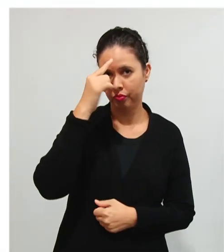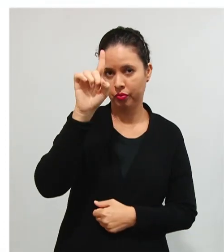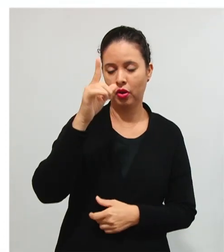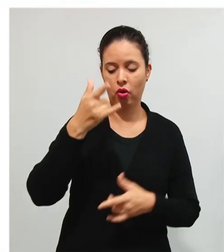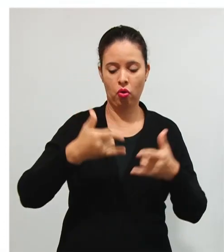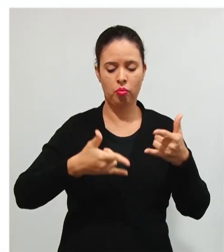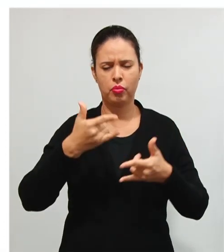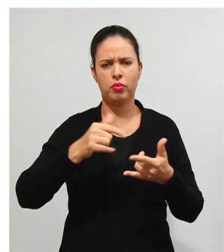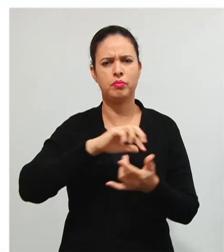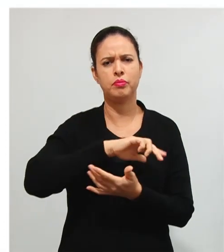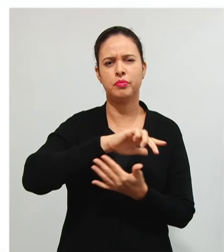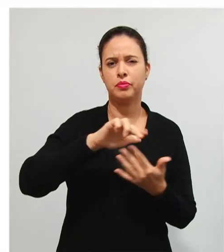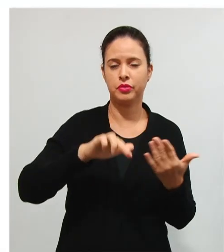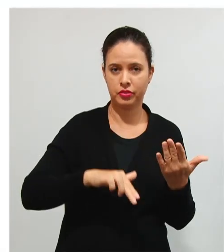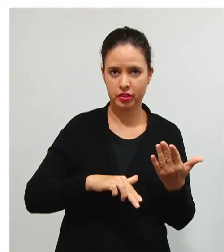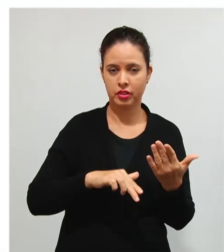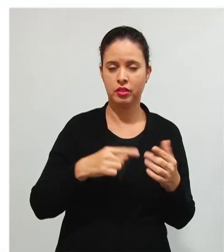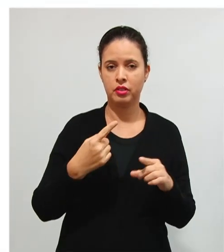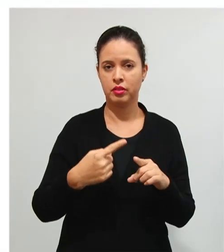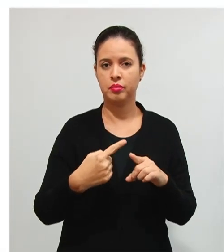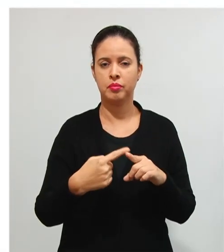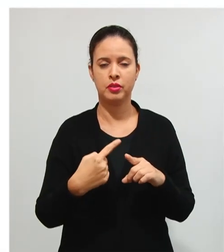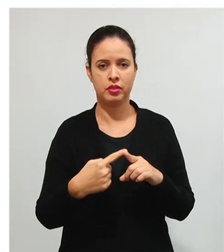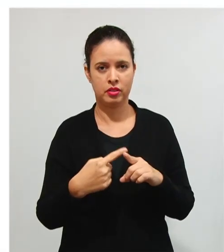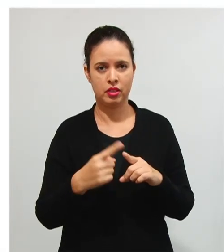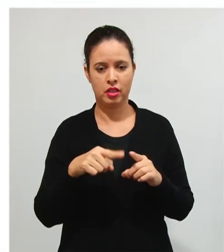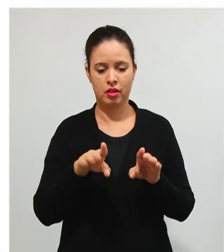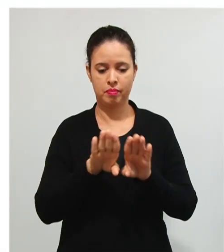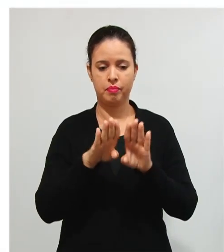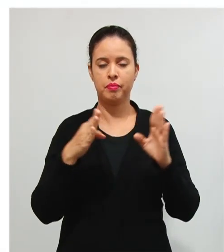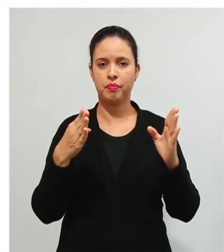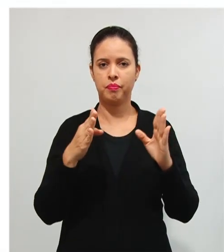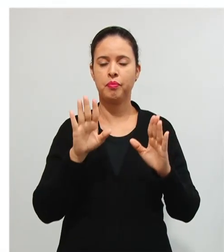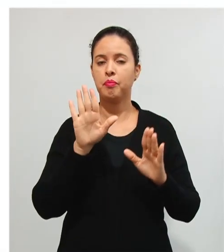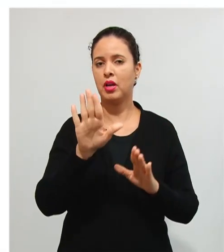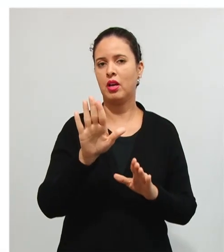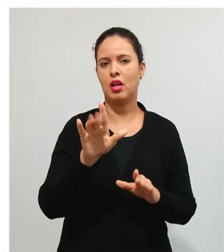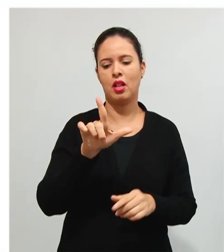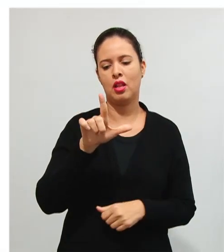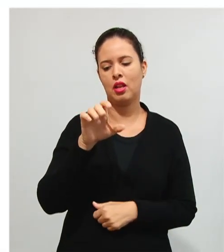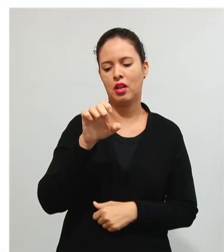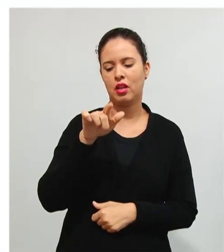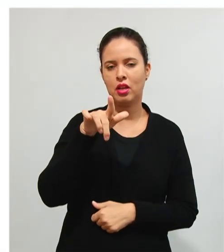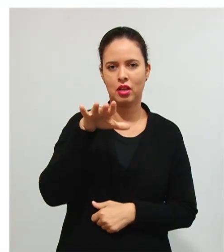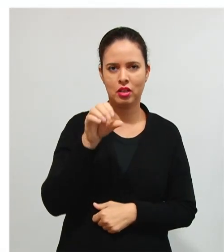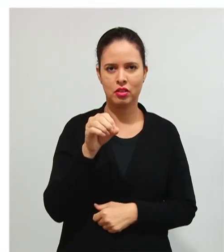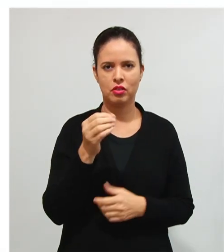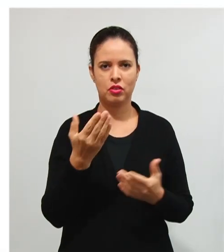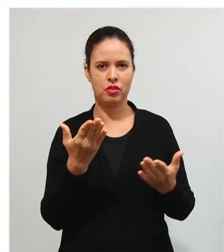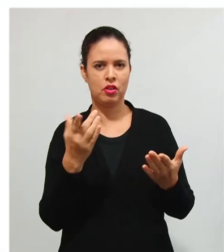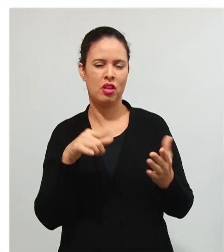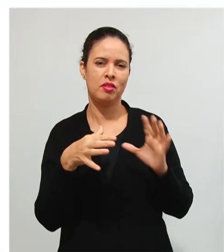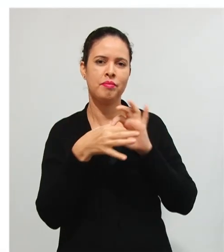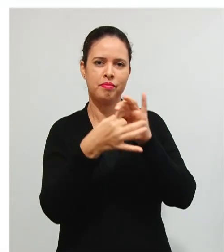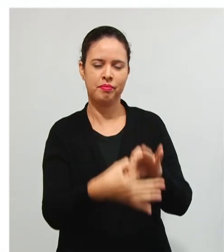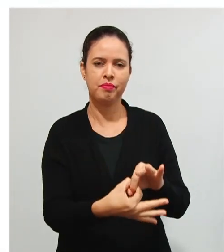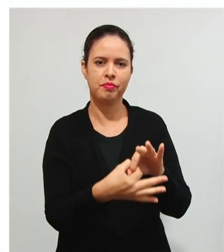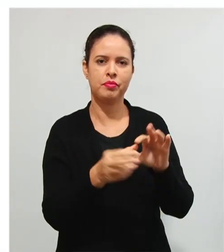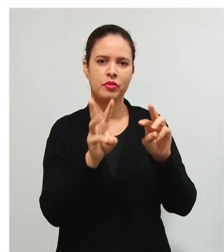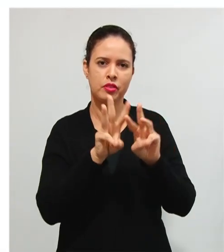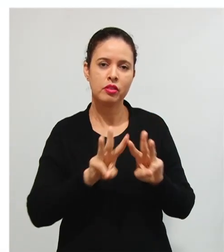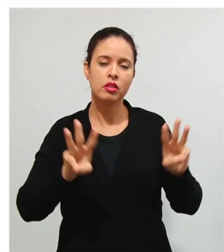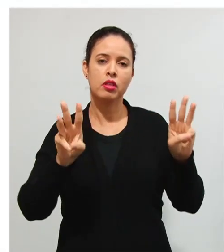robôs diversos, já que ela é uma plataforma aberta. Lego, você fica restrito à plataforma, você precisa usar equipamentos